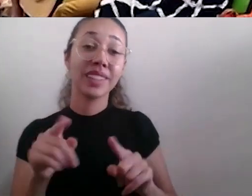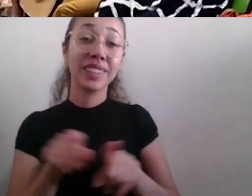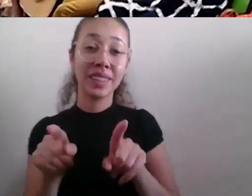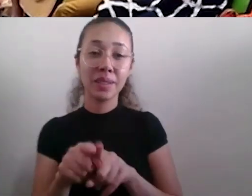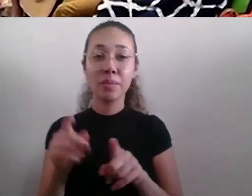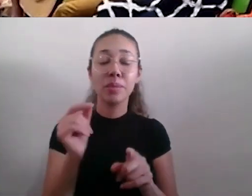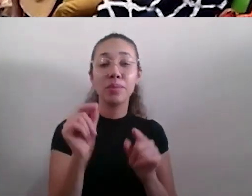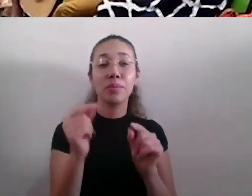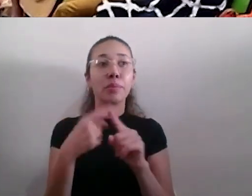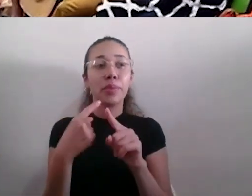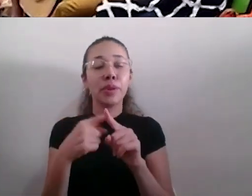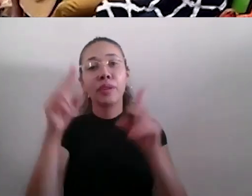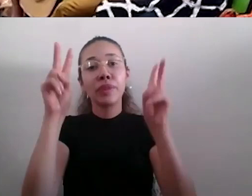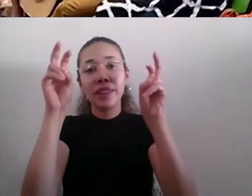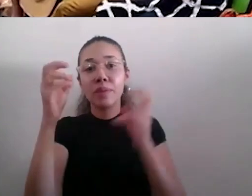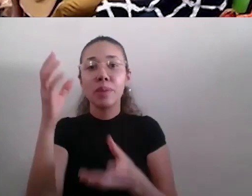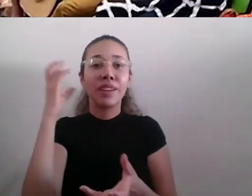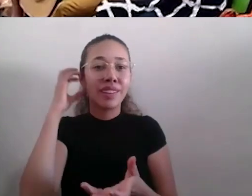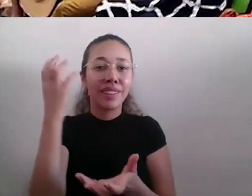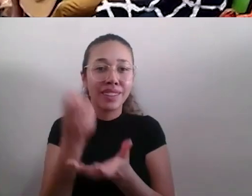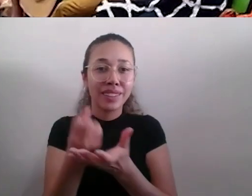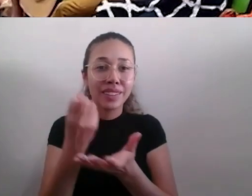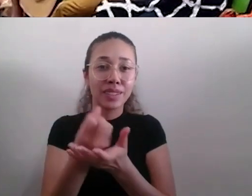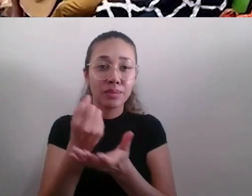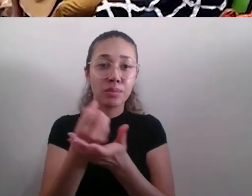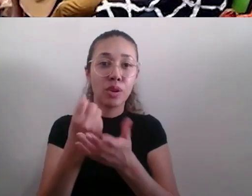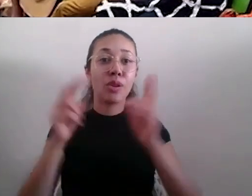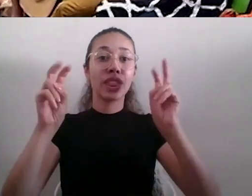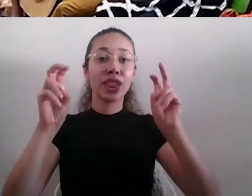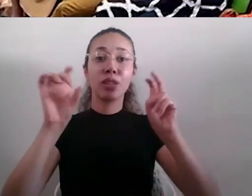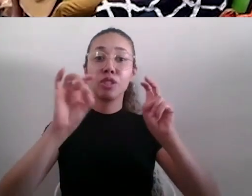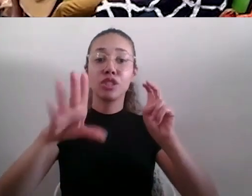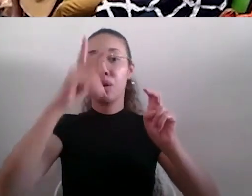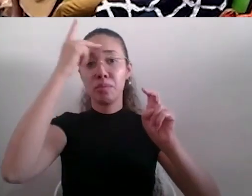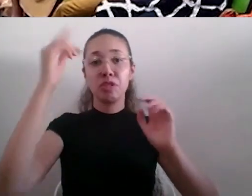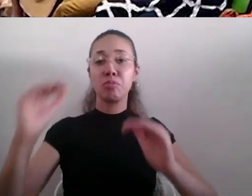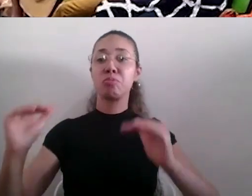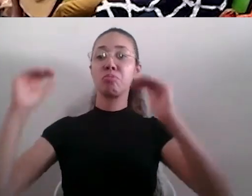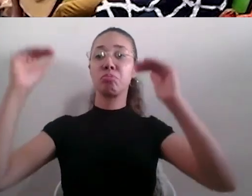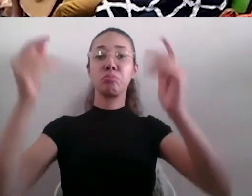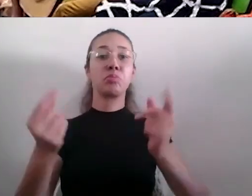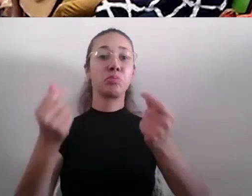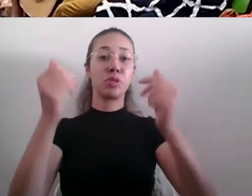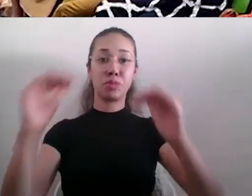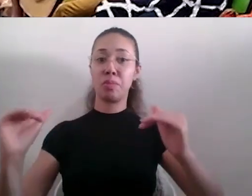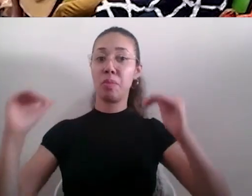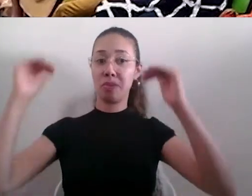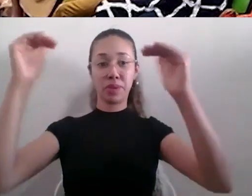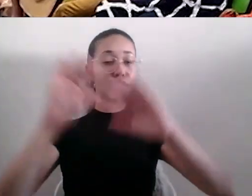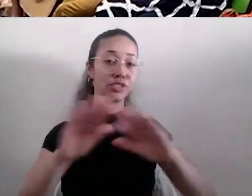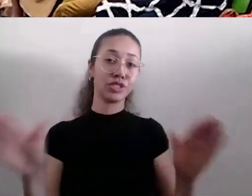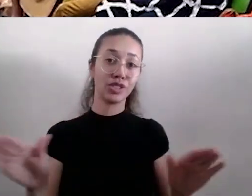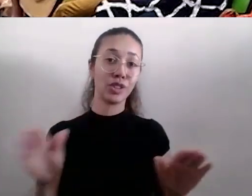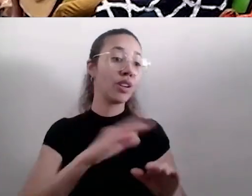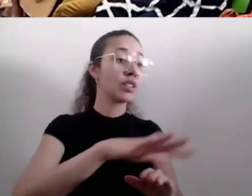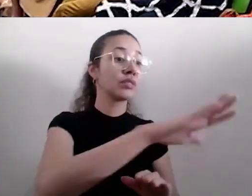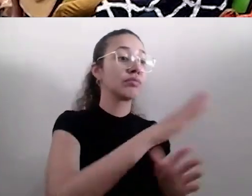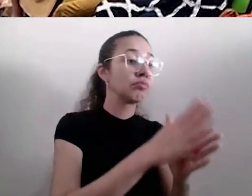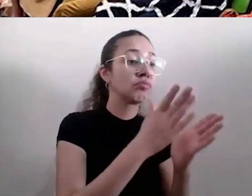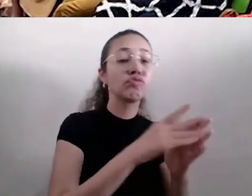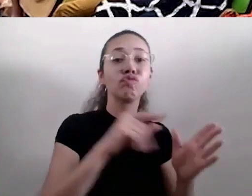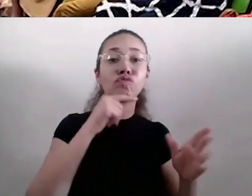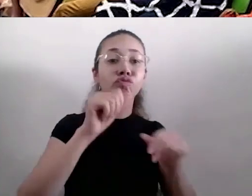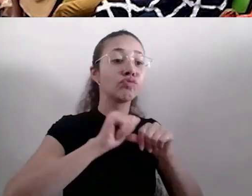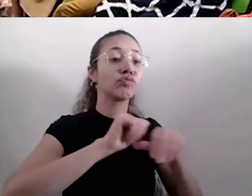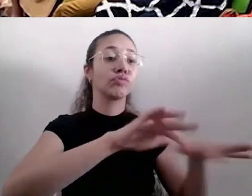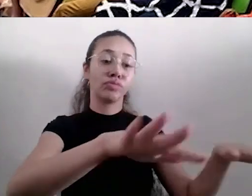Do assunto ficar complexo, mesmo sendo tratado de uma abordagem simples. Acho que essa é uma das principais características do